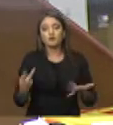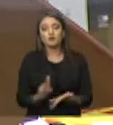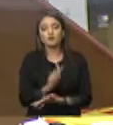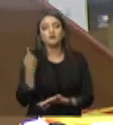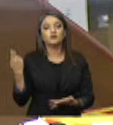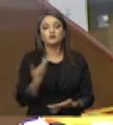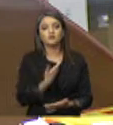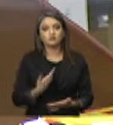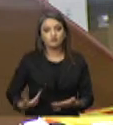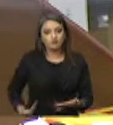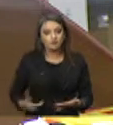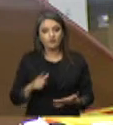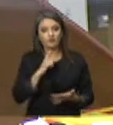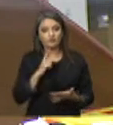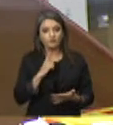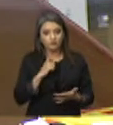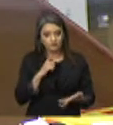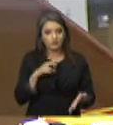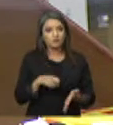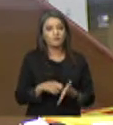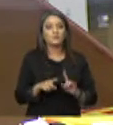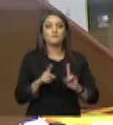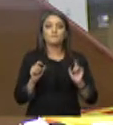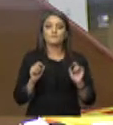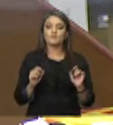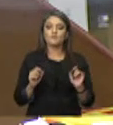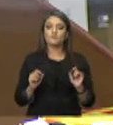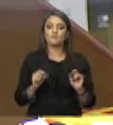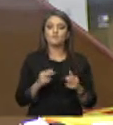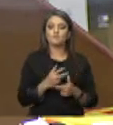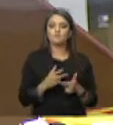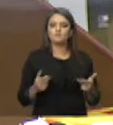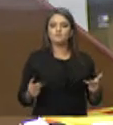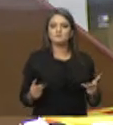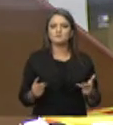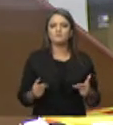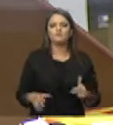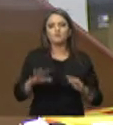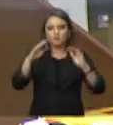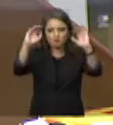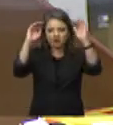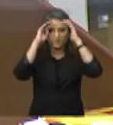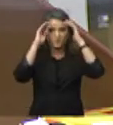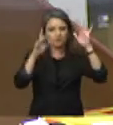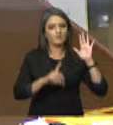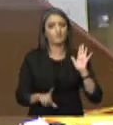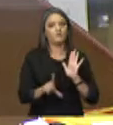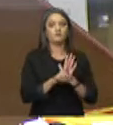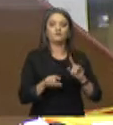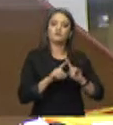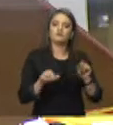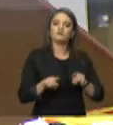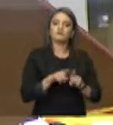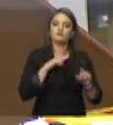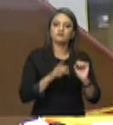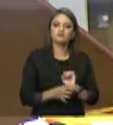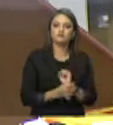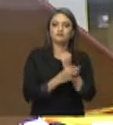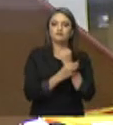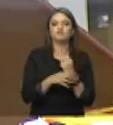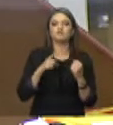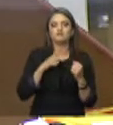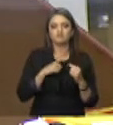poder sancionador pois não só para suponha a atuação das autoridades quanto à observância à ordem jurídica mas também implica a concessão das garantias